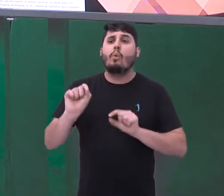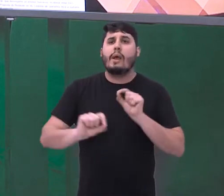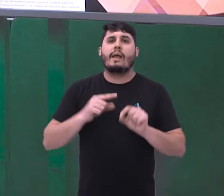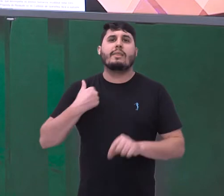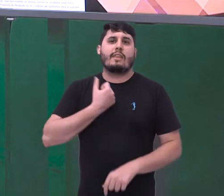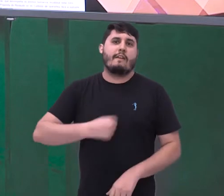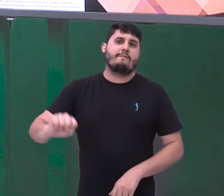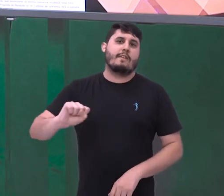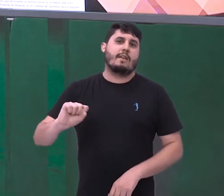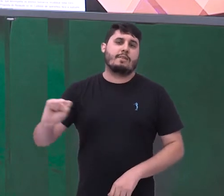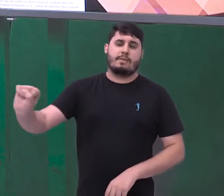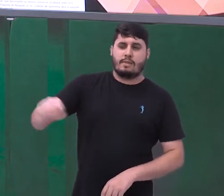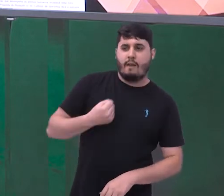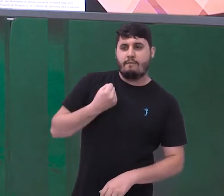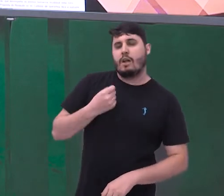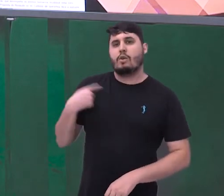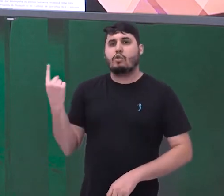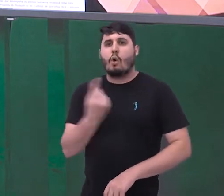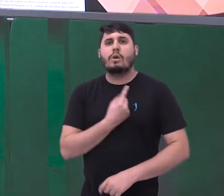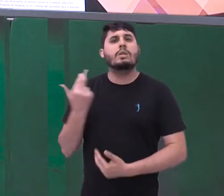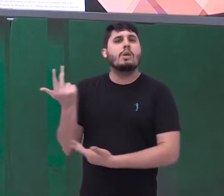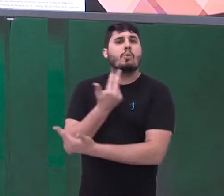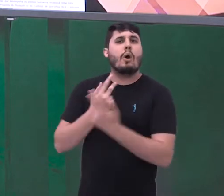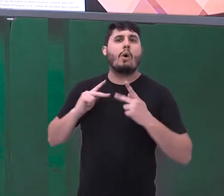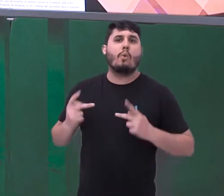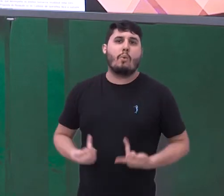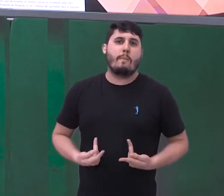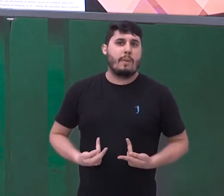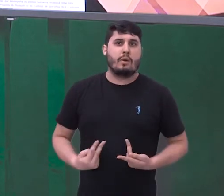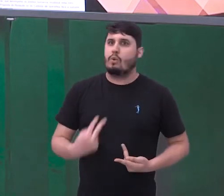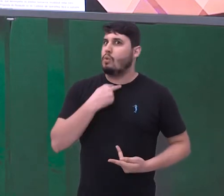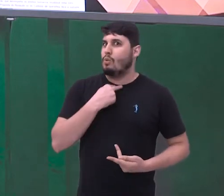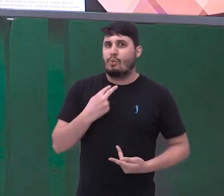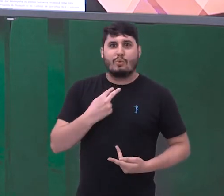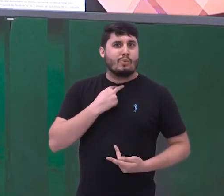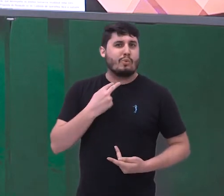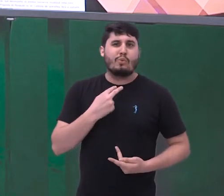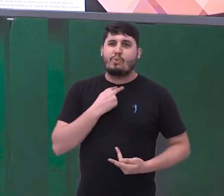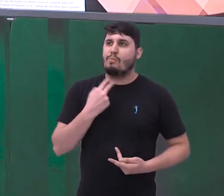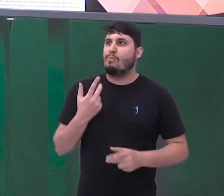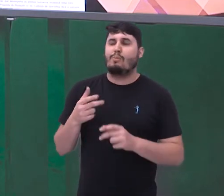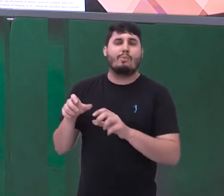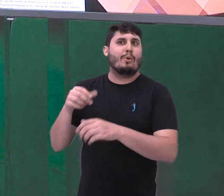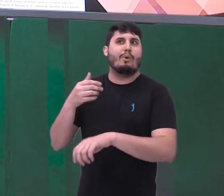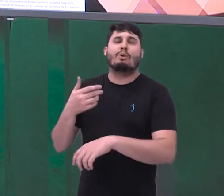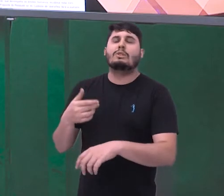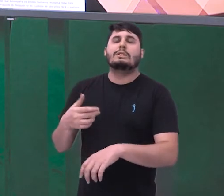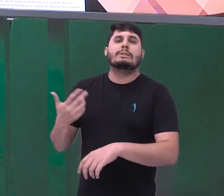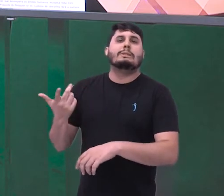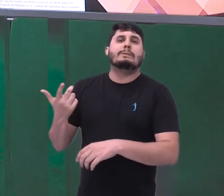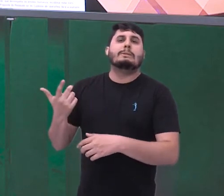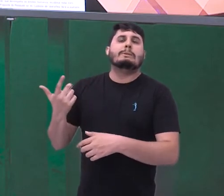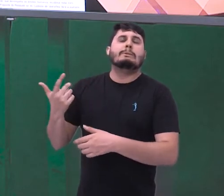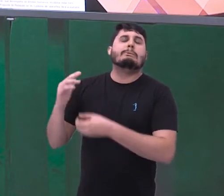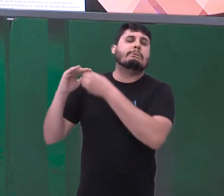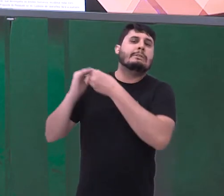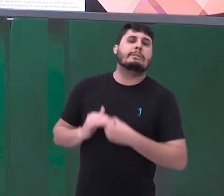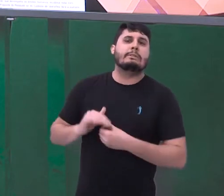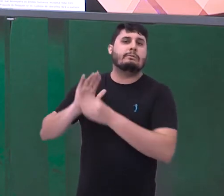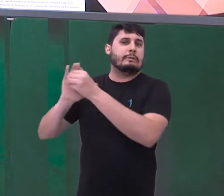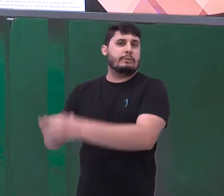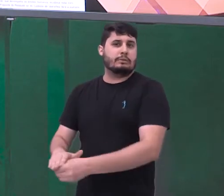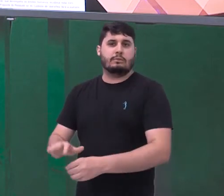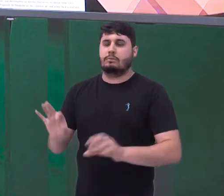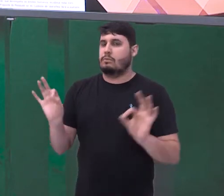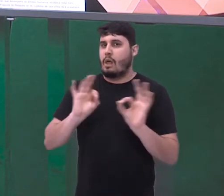defesa. Não abrir mão deles é essencial. Quando eles deixaram de ser